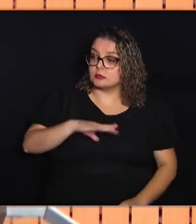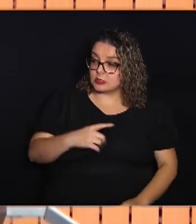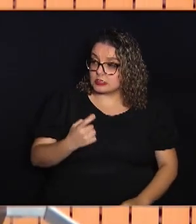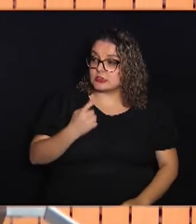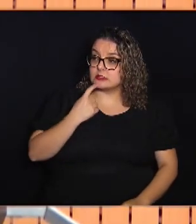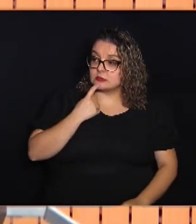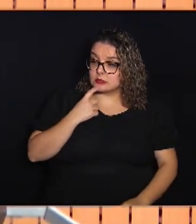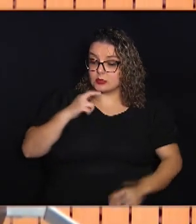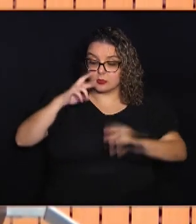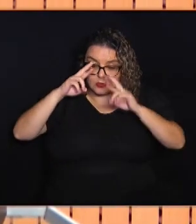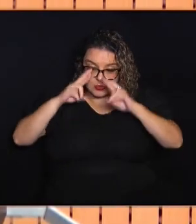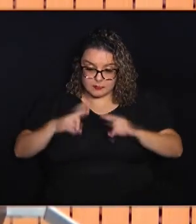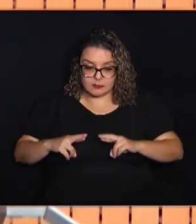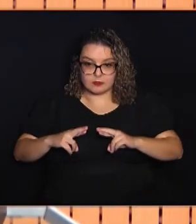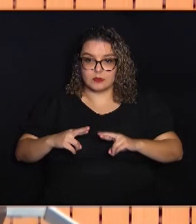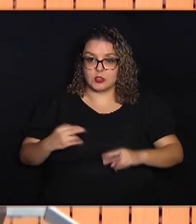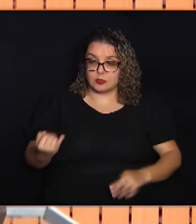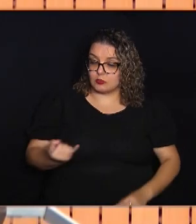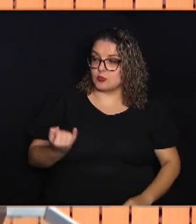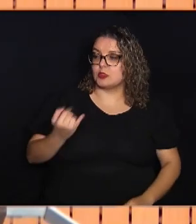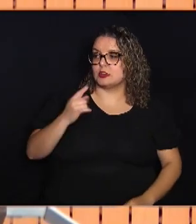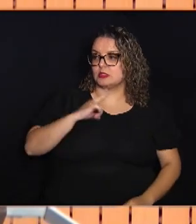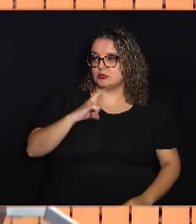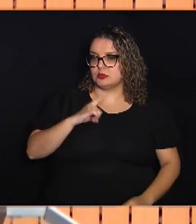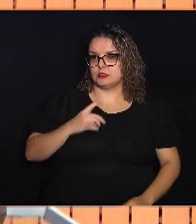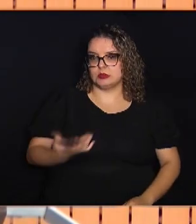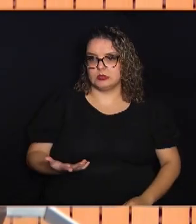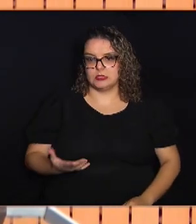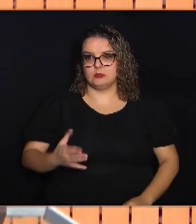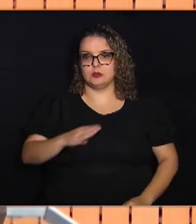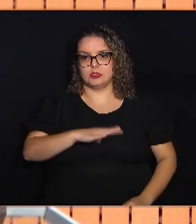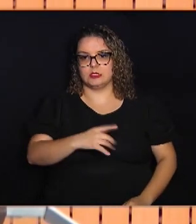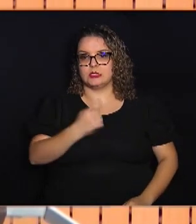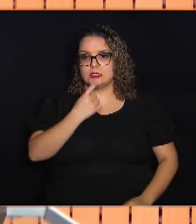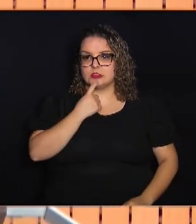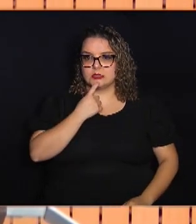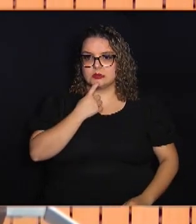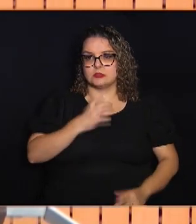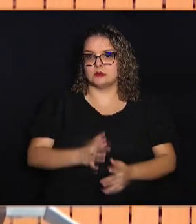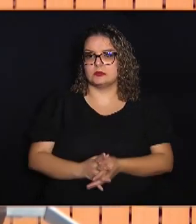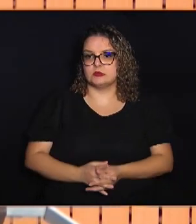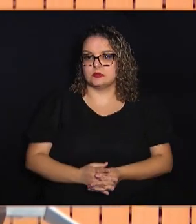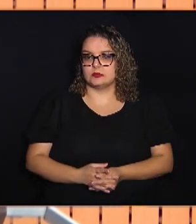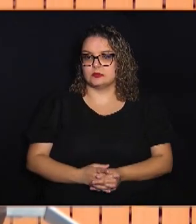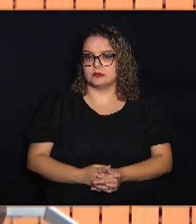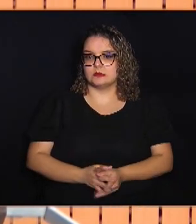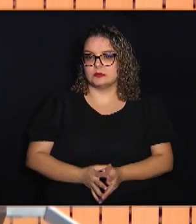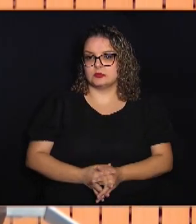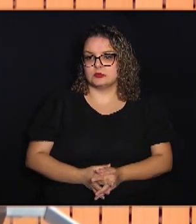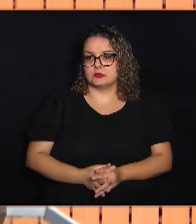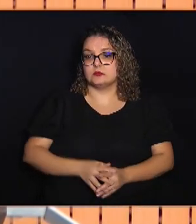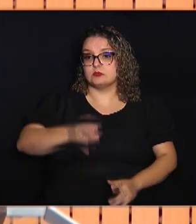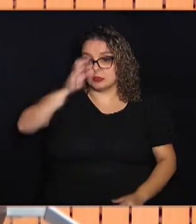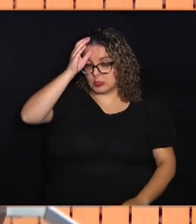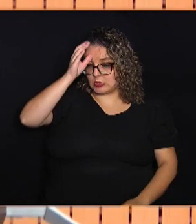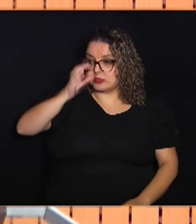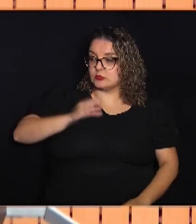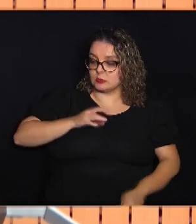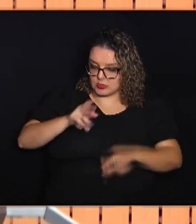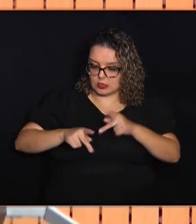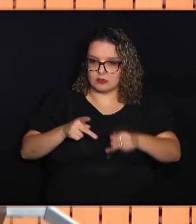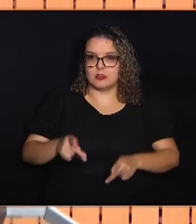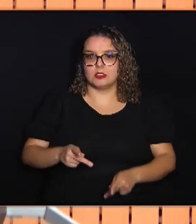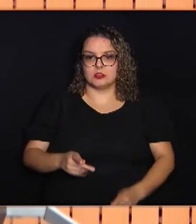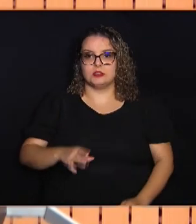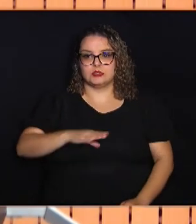o respeito, a consideração que eu tenho por esse município e pelos cidadãos, né, pela população